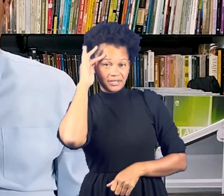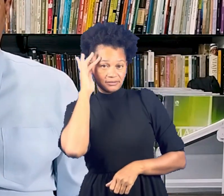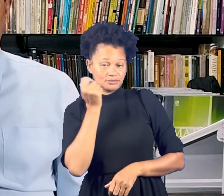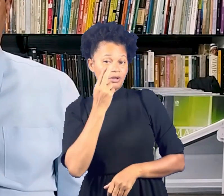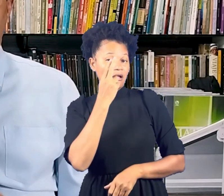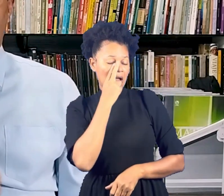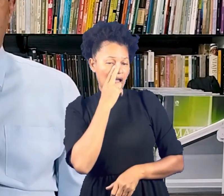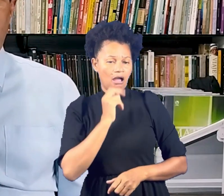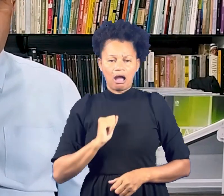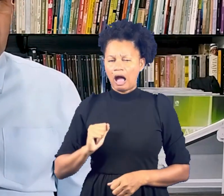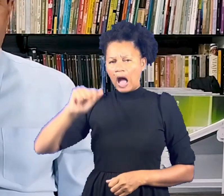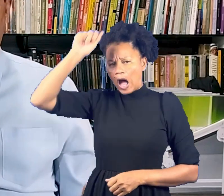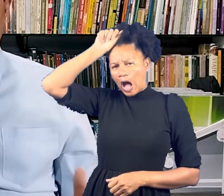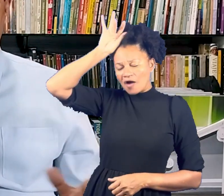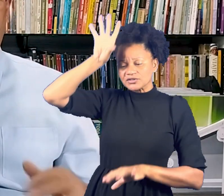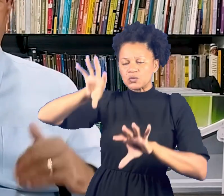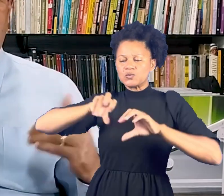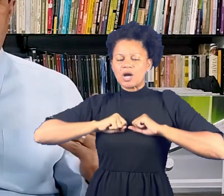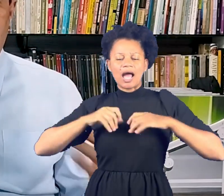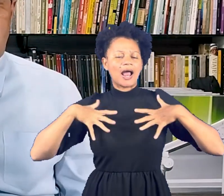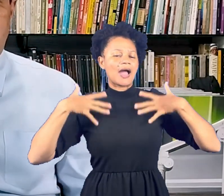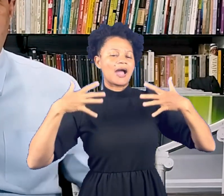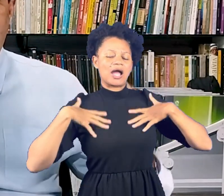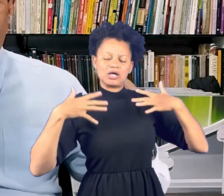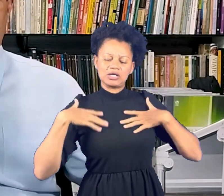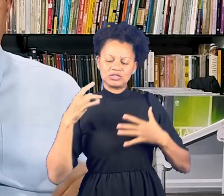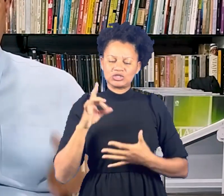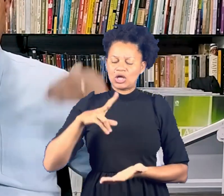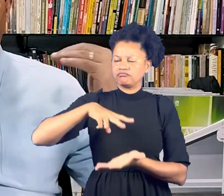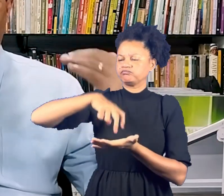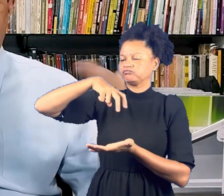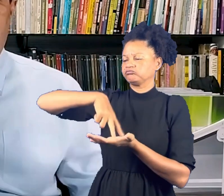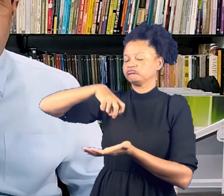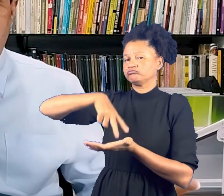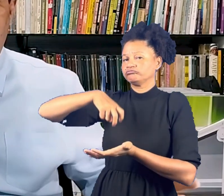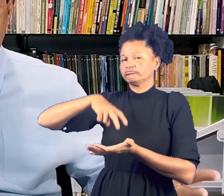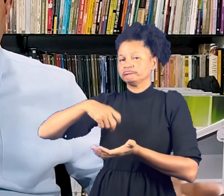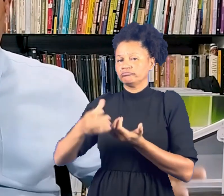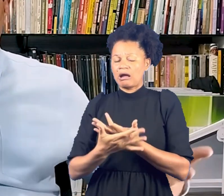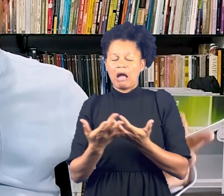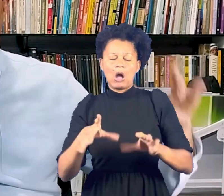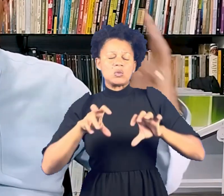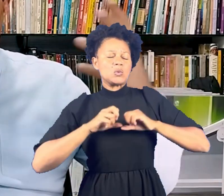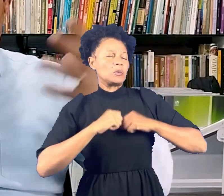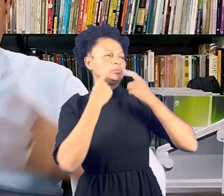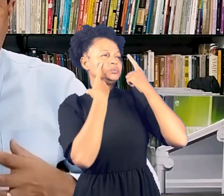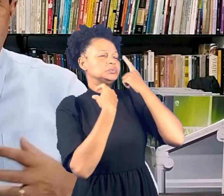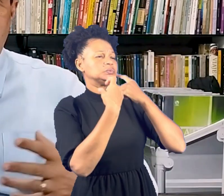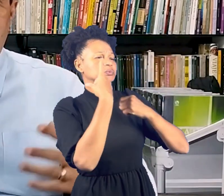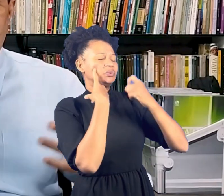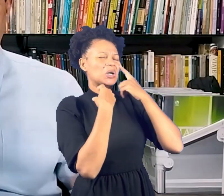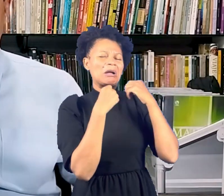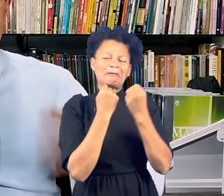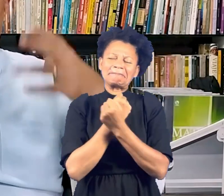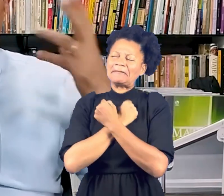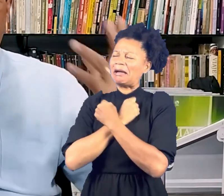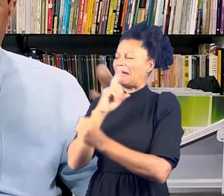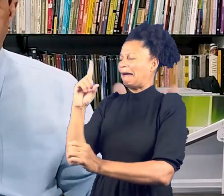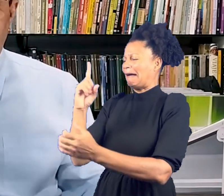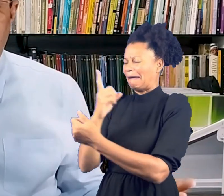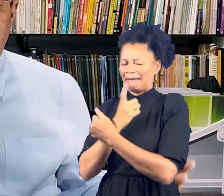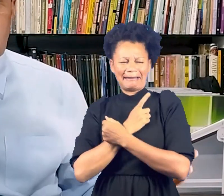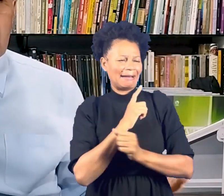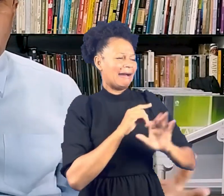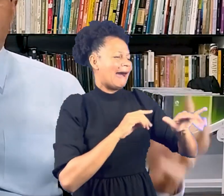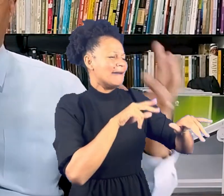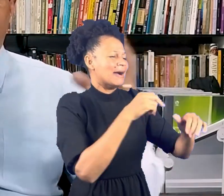cristão. Nenhum avivamento vem apenas para nos alegrar, apenas para a gente pular, apenas para a gente chorar, para a gente se abraçar